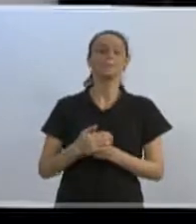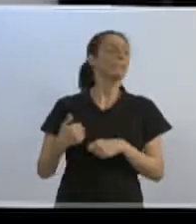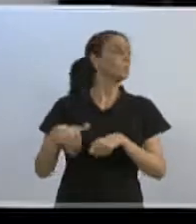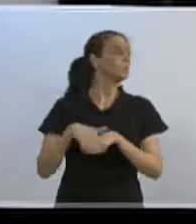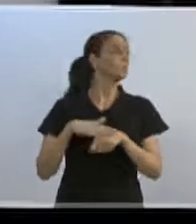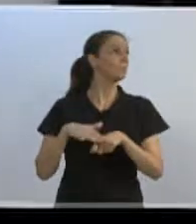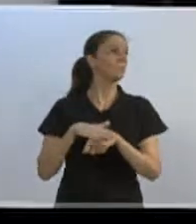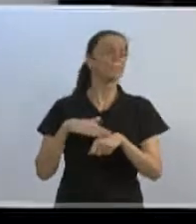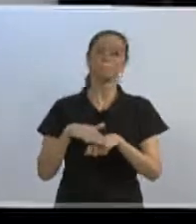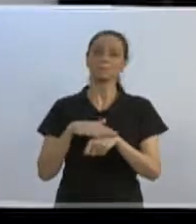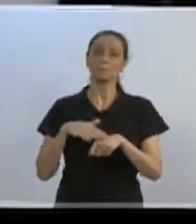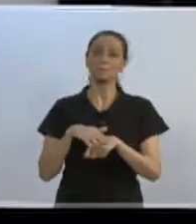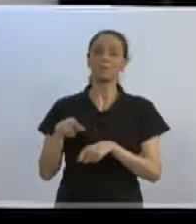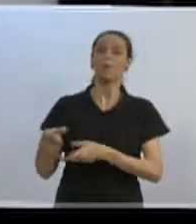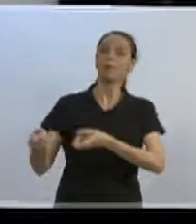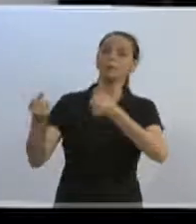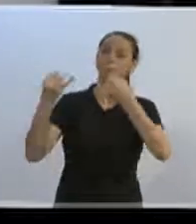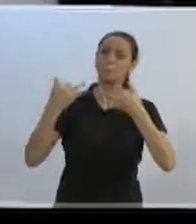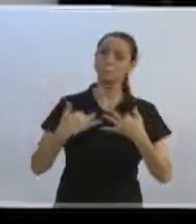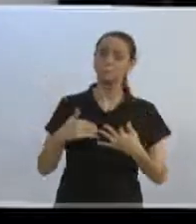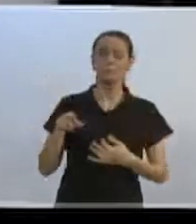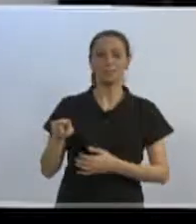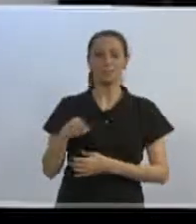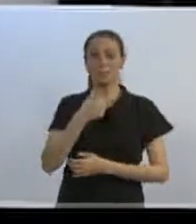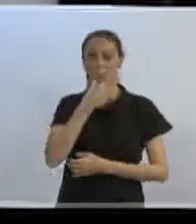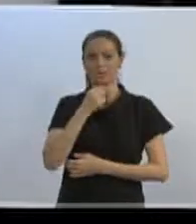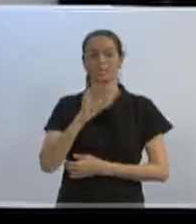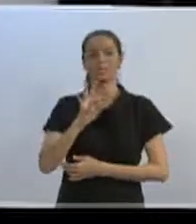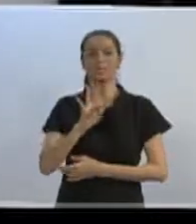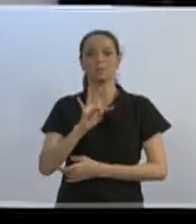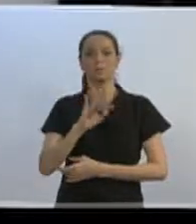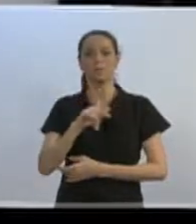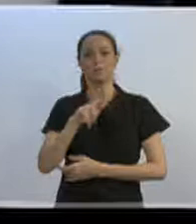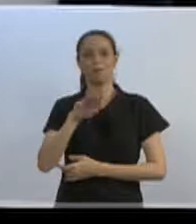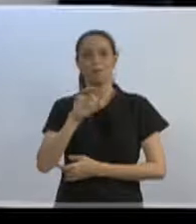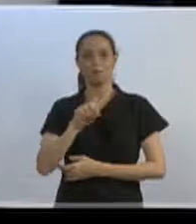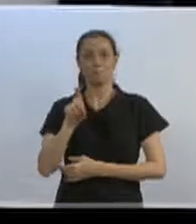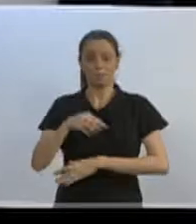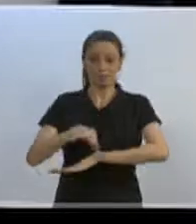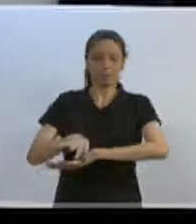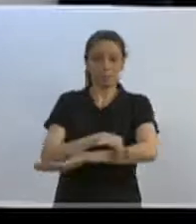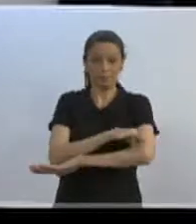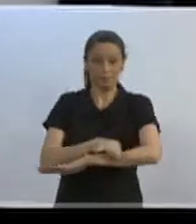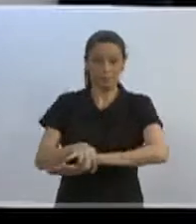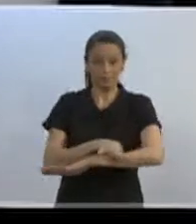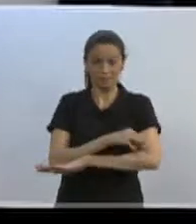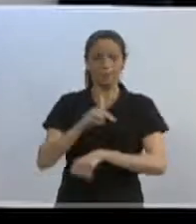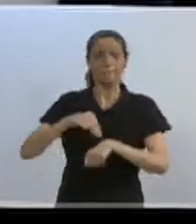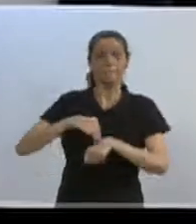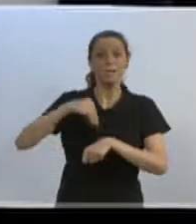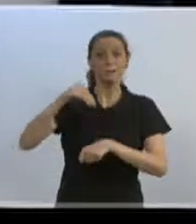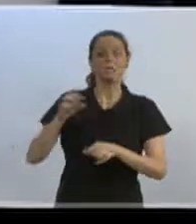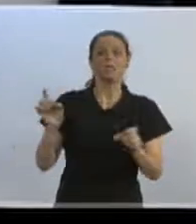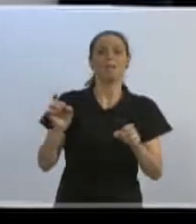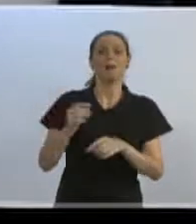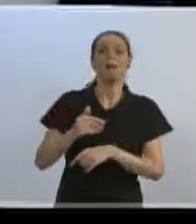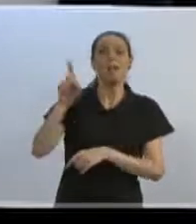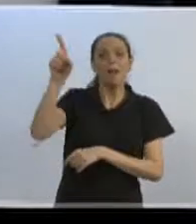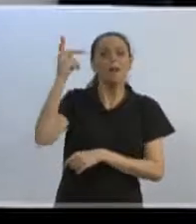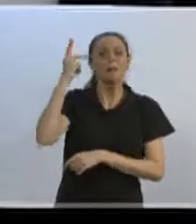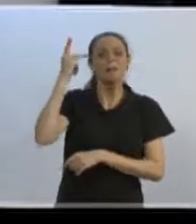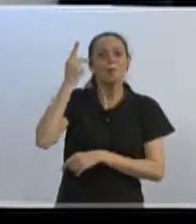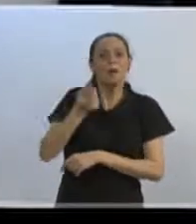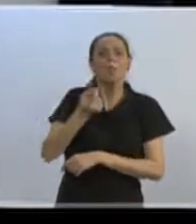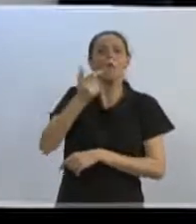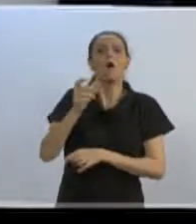situação, o Thiago, só para esclarecer para a população, ele é arquiteto e ele está acabando o mestrado dele em São Paulo, na USP, e é um